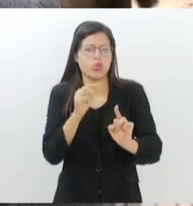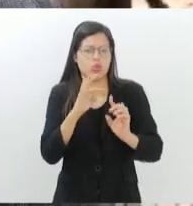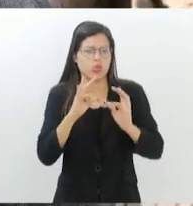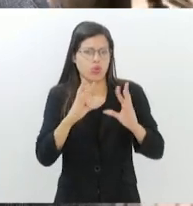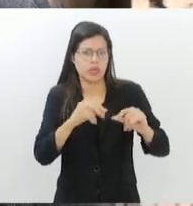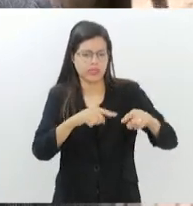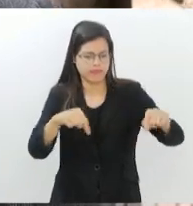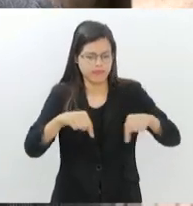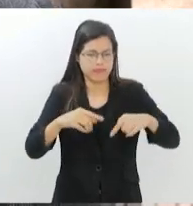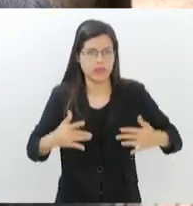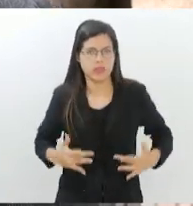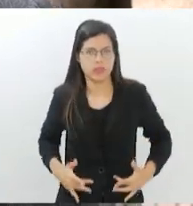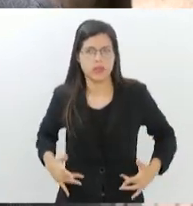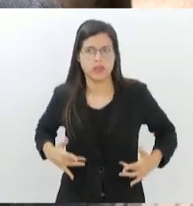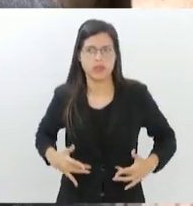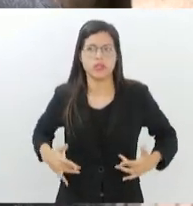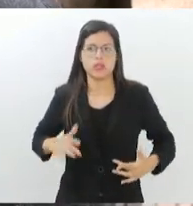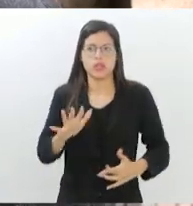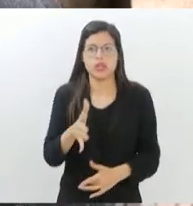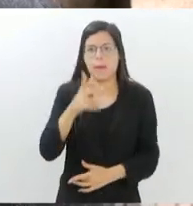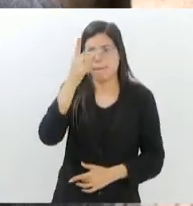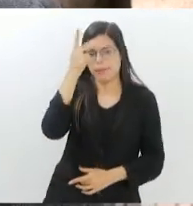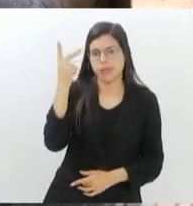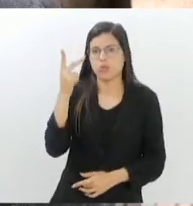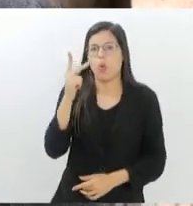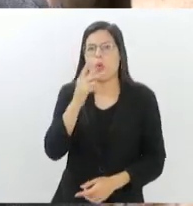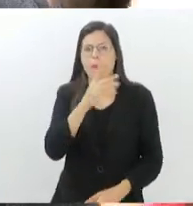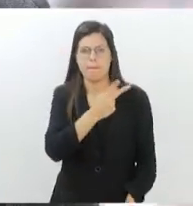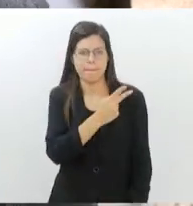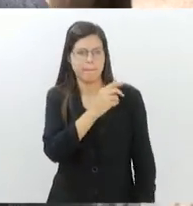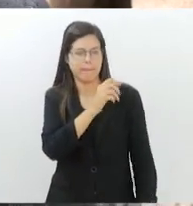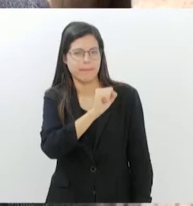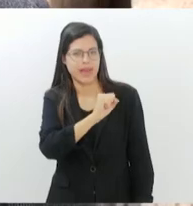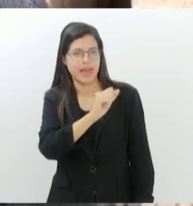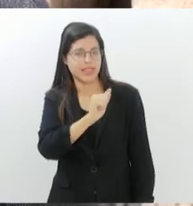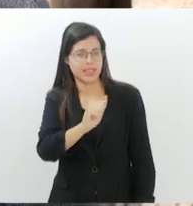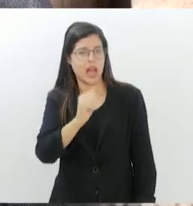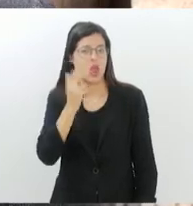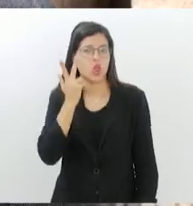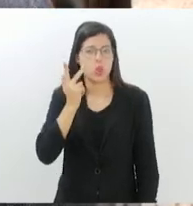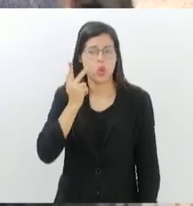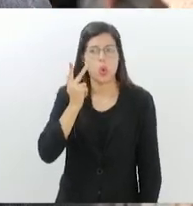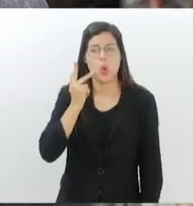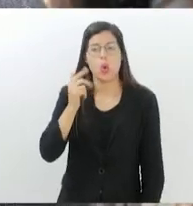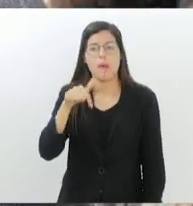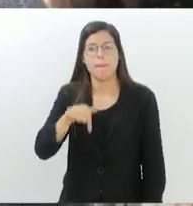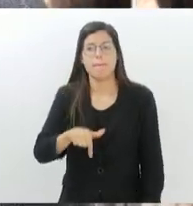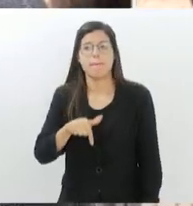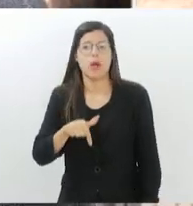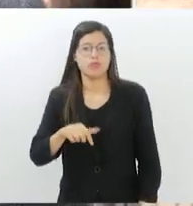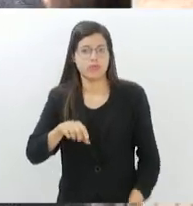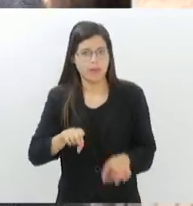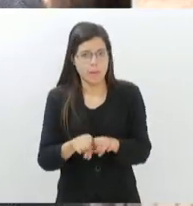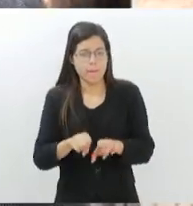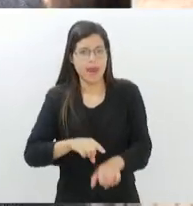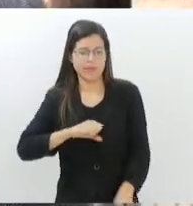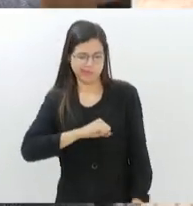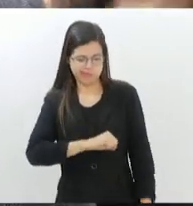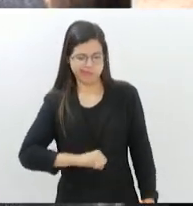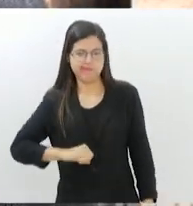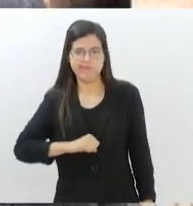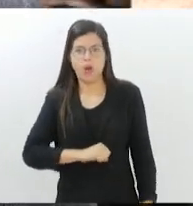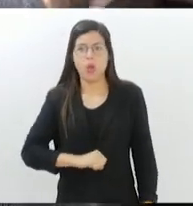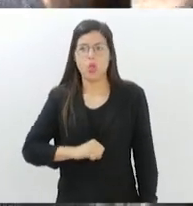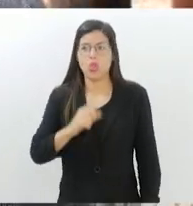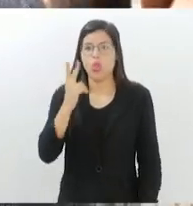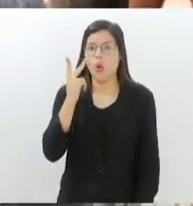já pegou um paciente com PSA normal, ultrassom normal, e que levou o diagnóstico do câncer de próstata foi o toque. Então ainda não tem